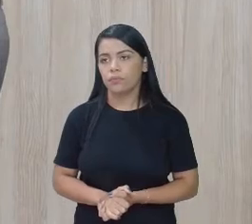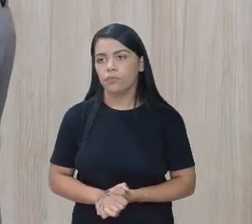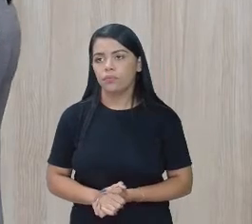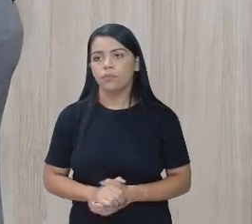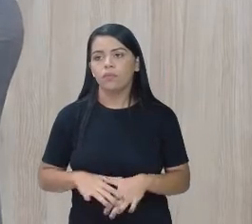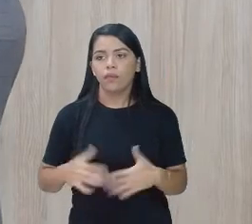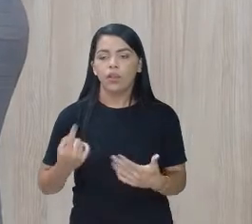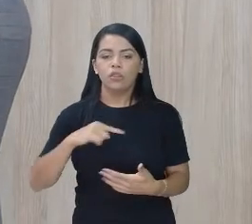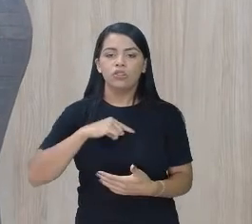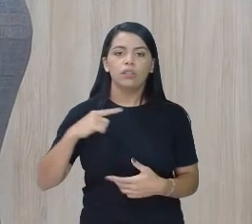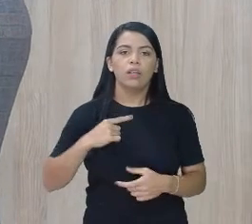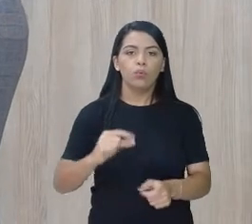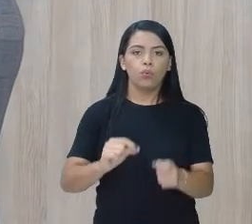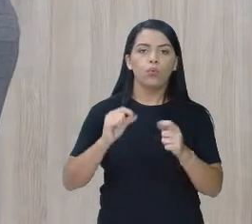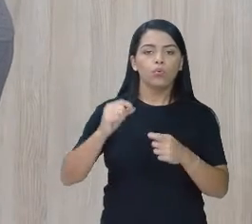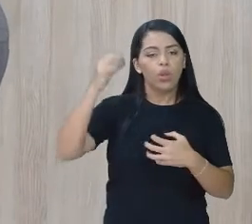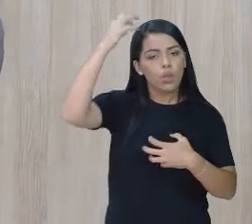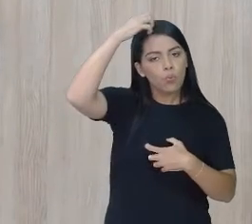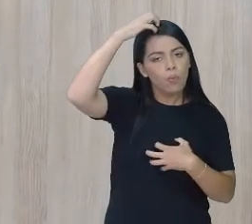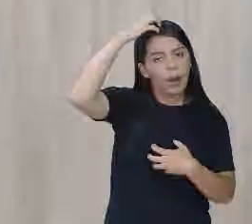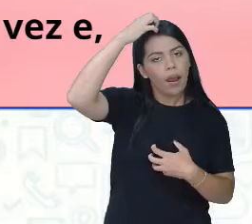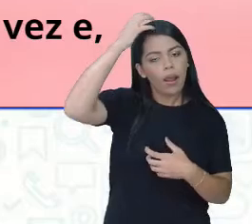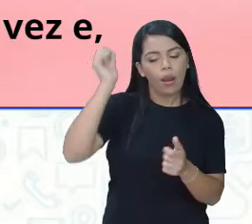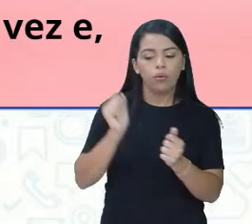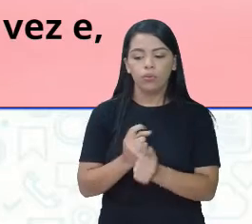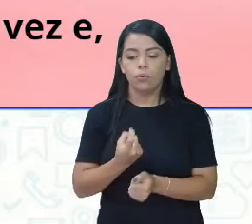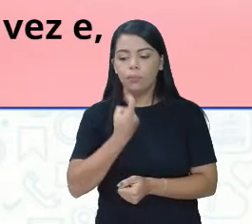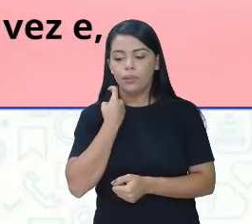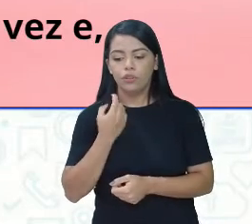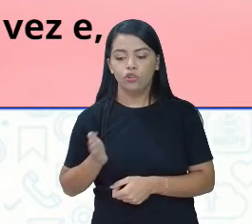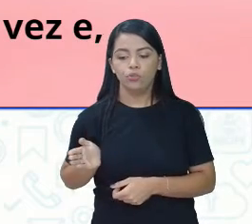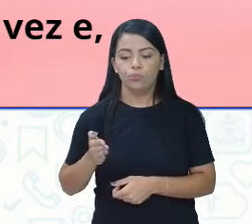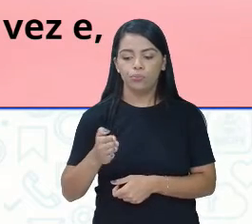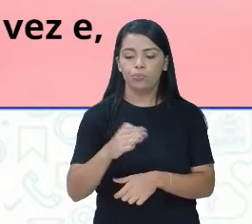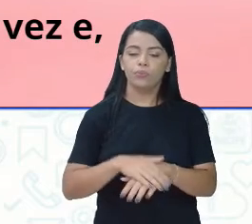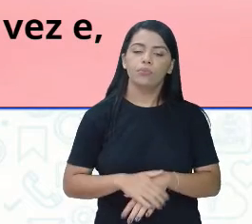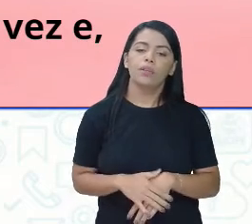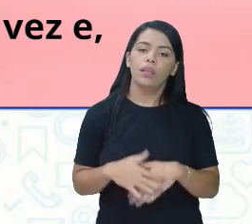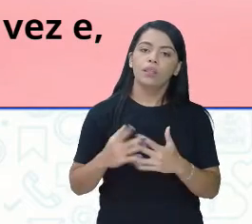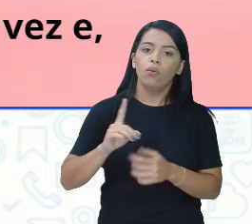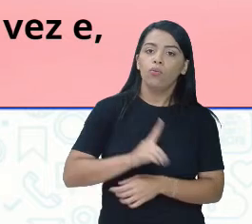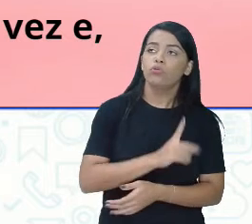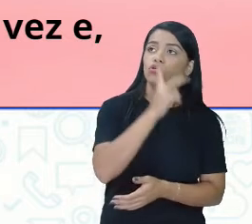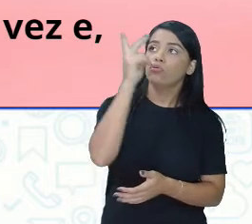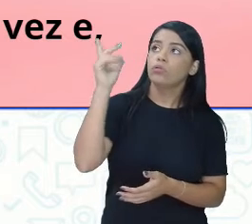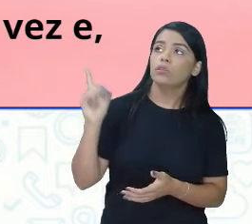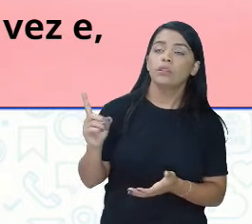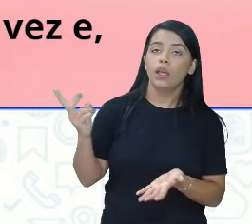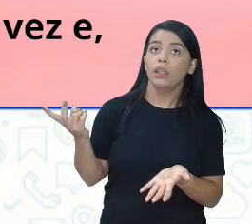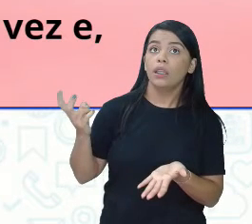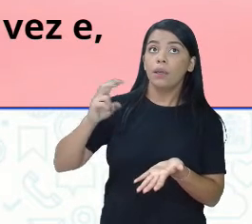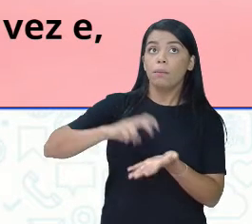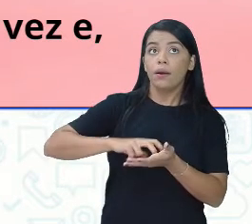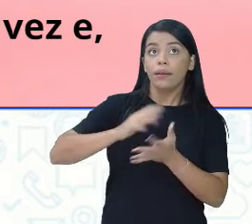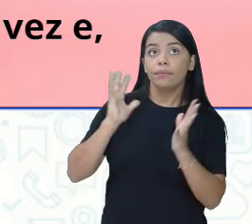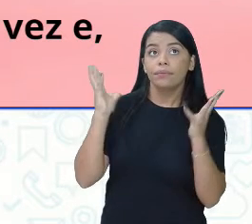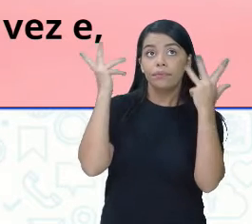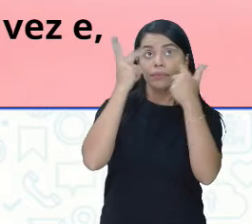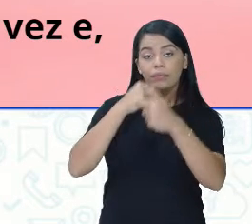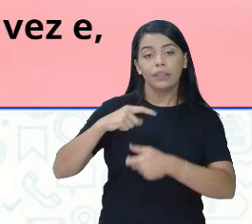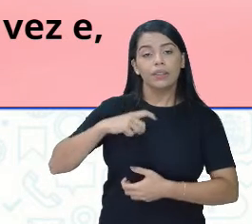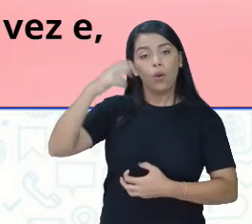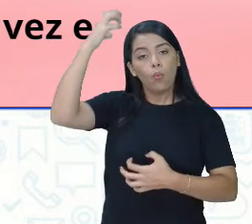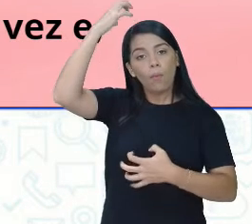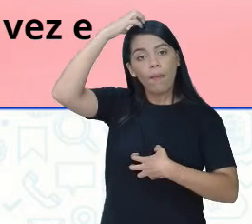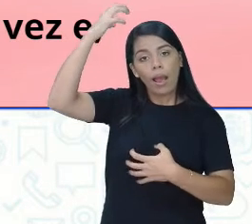A gente tem aqui a fábula O Macaco e o Peixe. Numa bela manhã, o macaco passeava à beira do rio